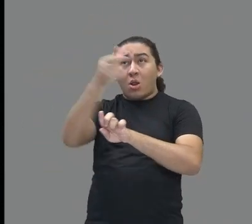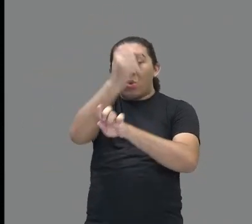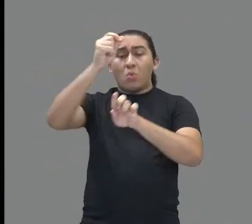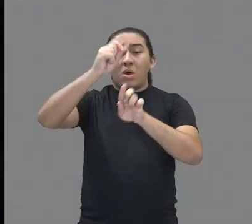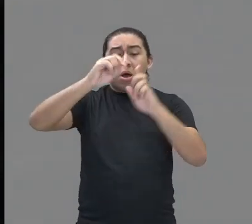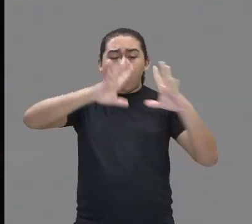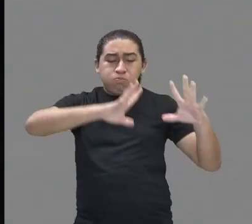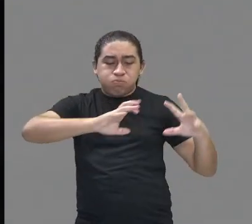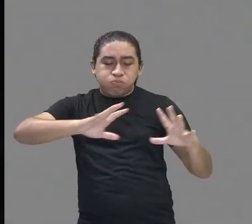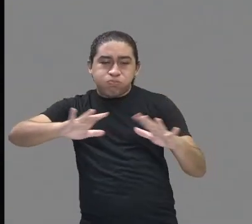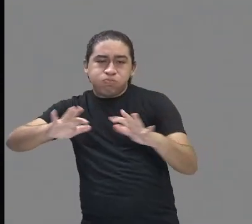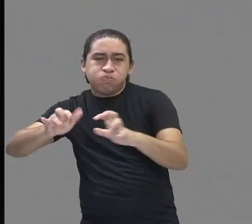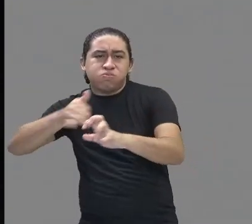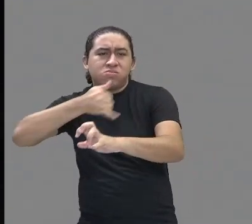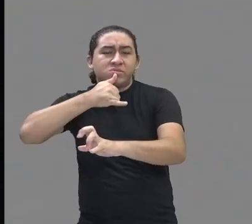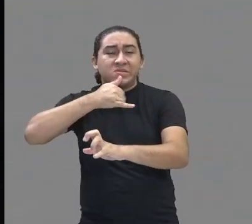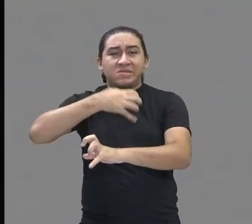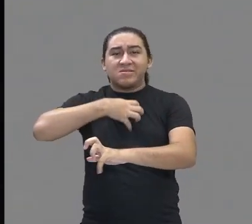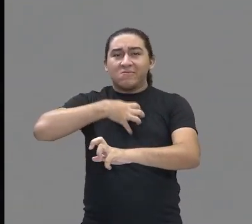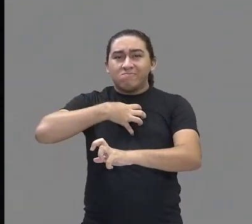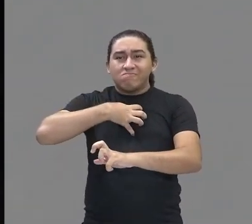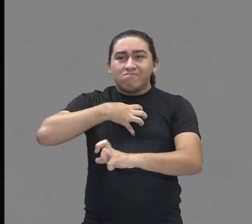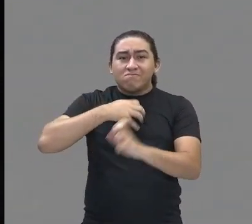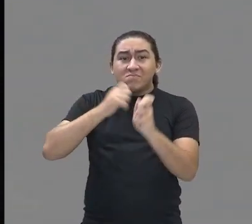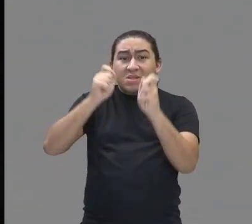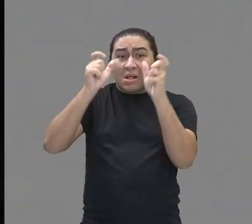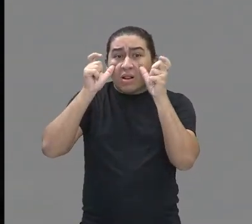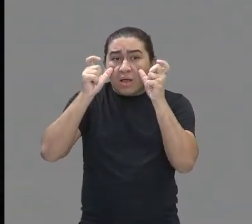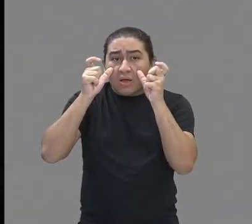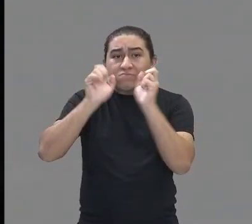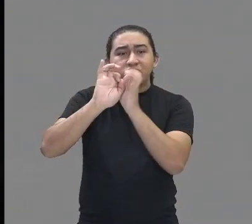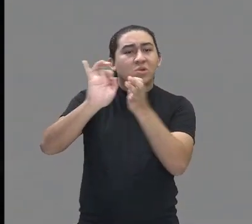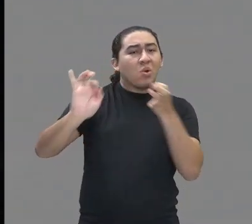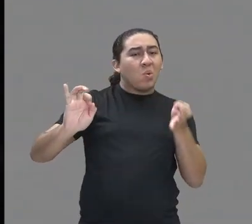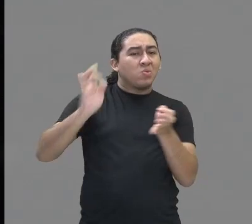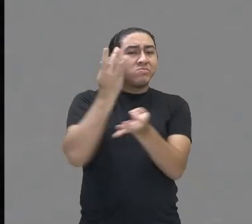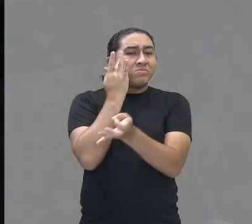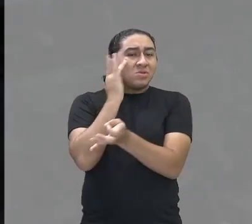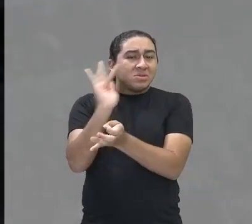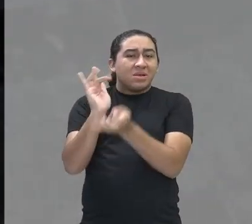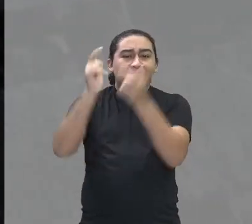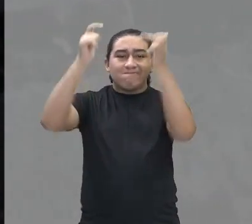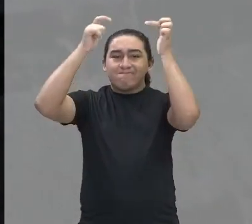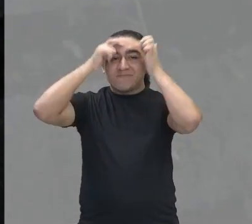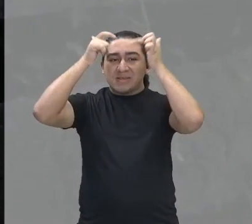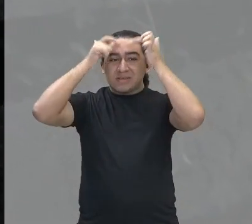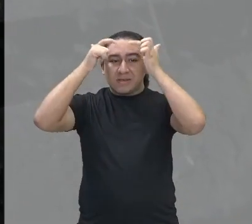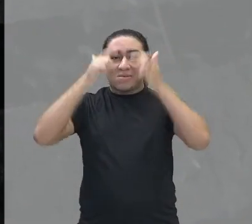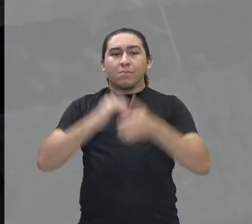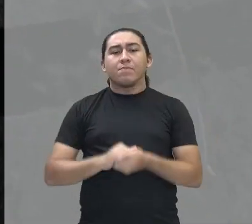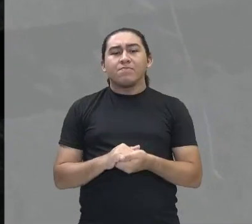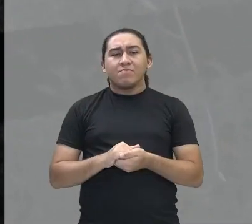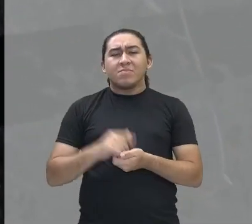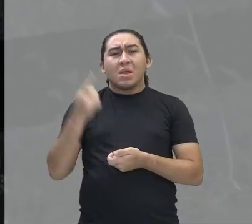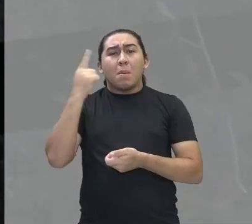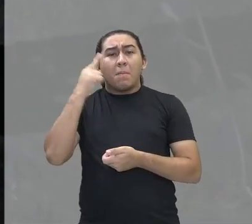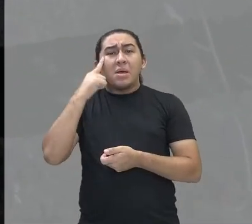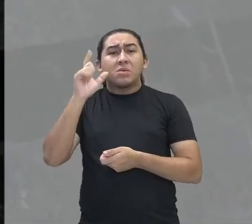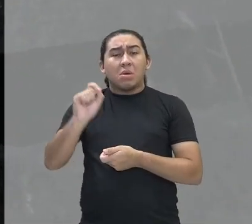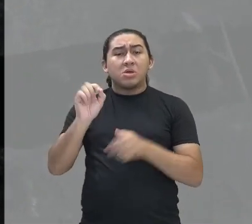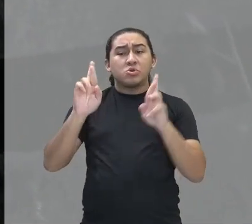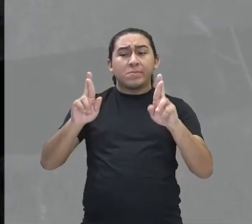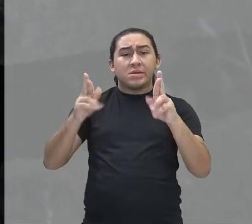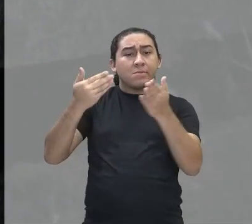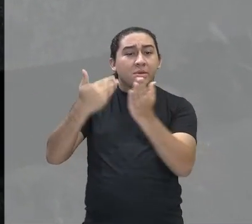muito magoada e pasma, estava ao longe não sei que princesa. era talvez a desesperança, com o